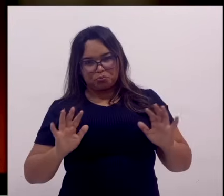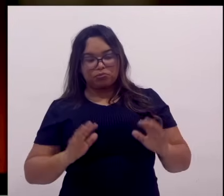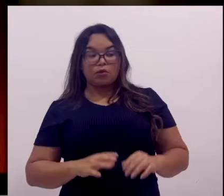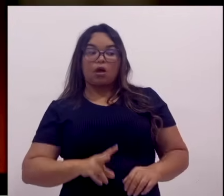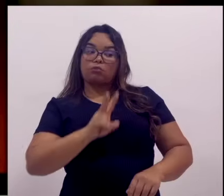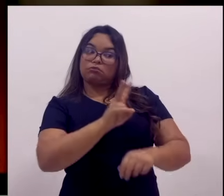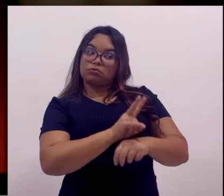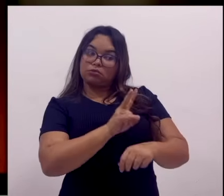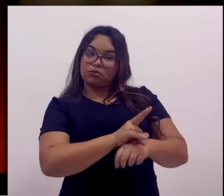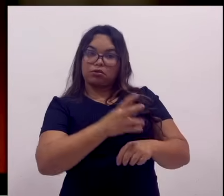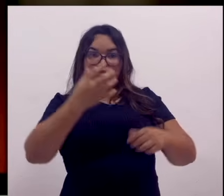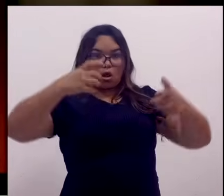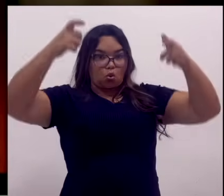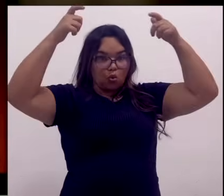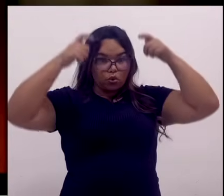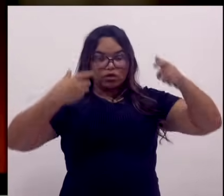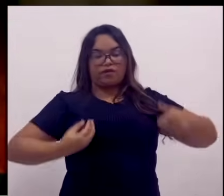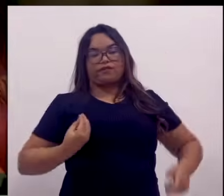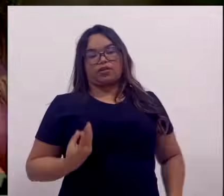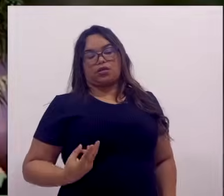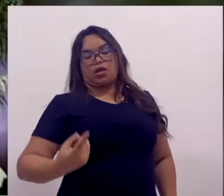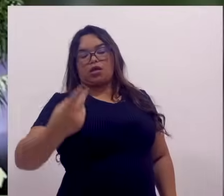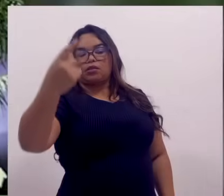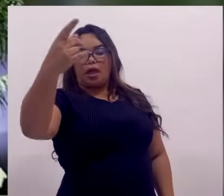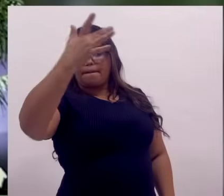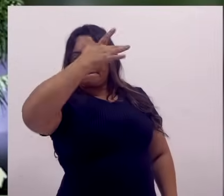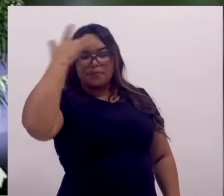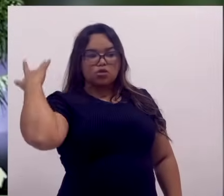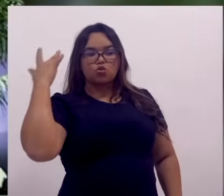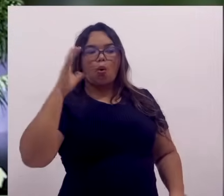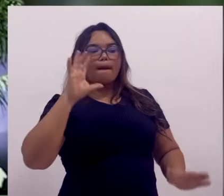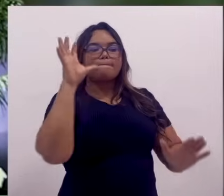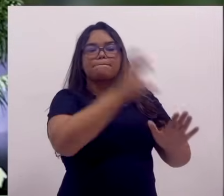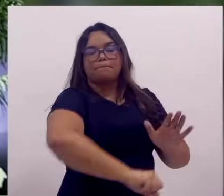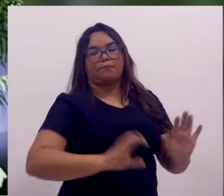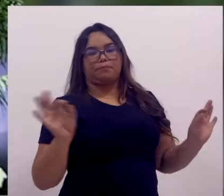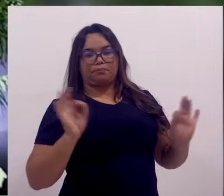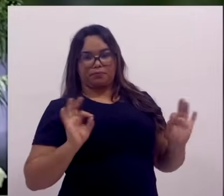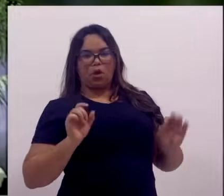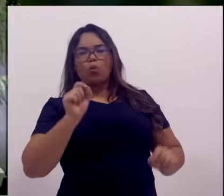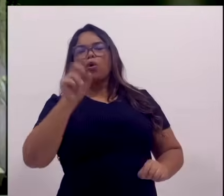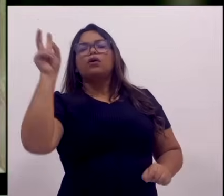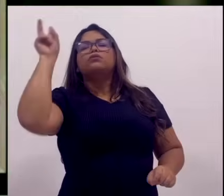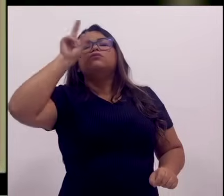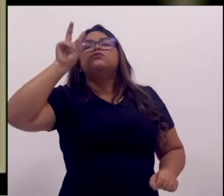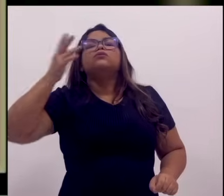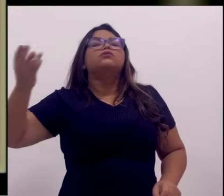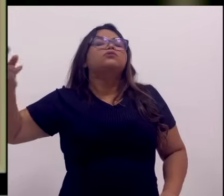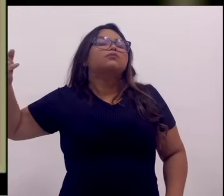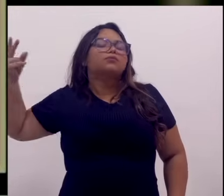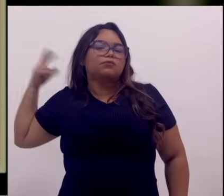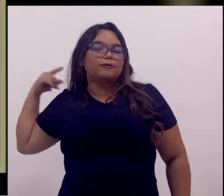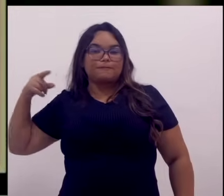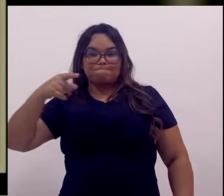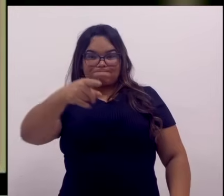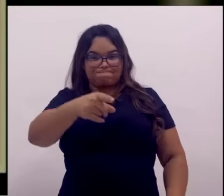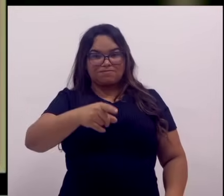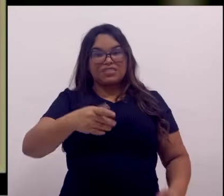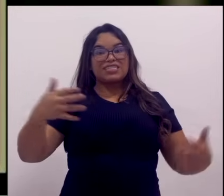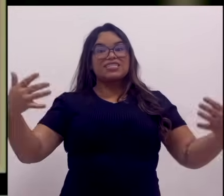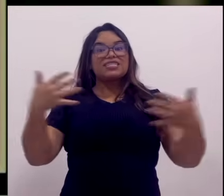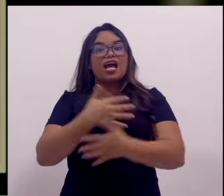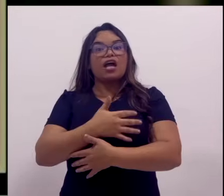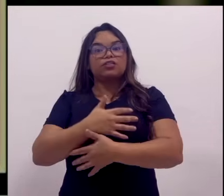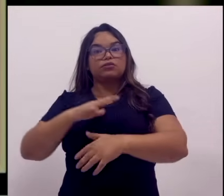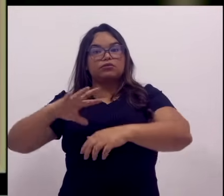tome a tua coroa. Apocalipse 3, 9 a 11. O que aconteceu na história? Bem, se você for até